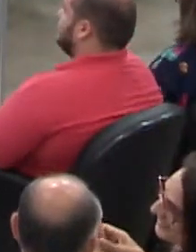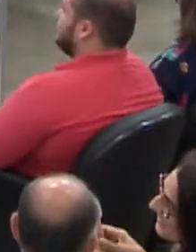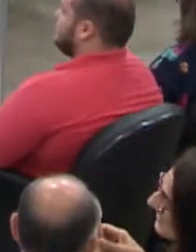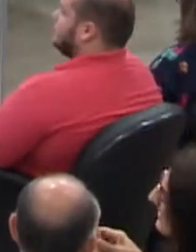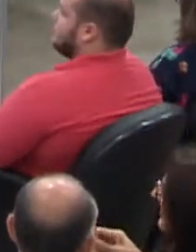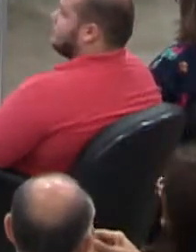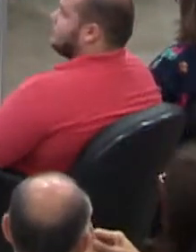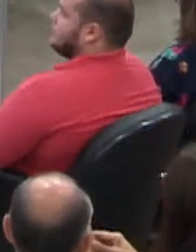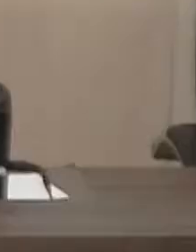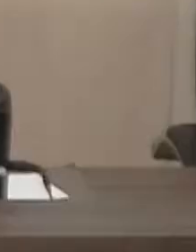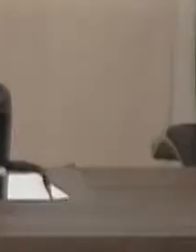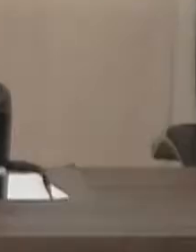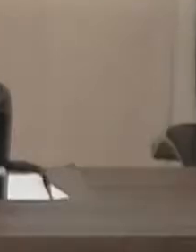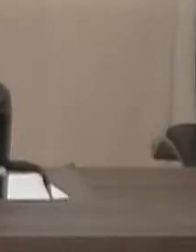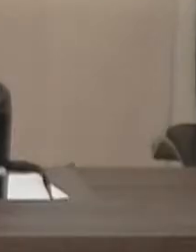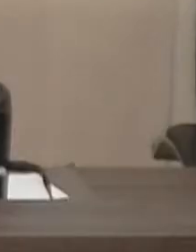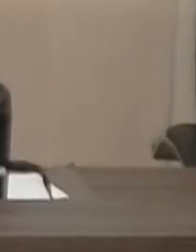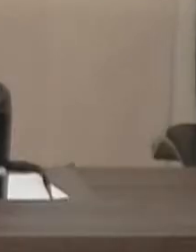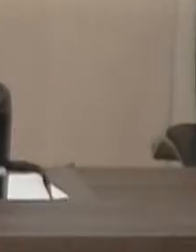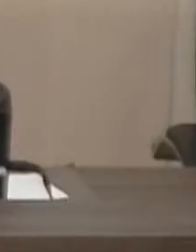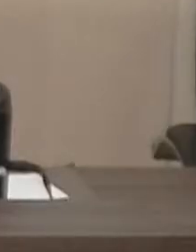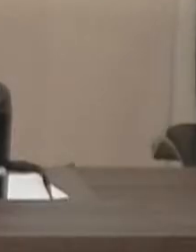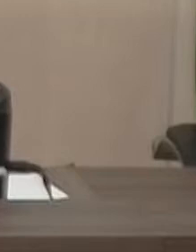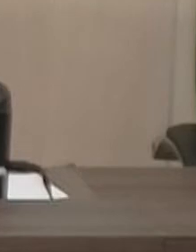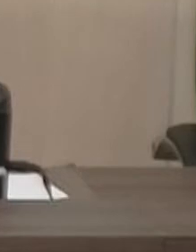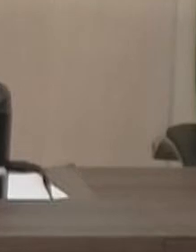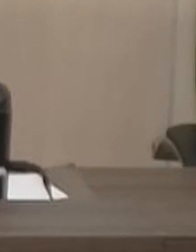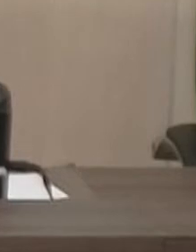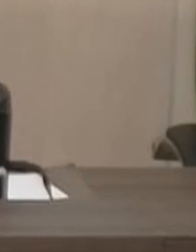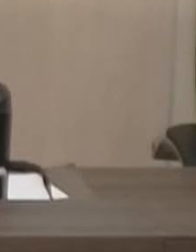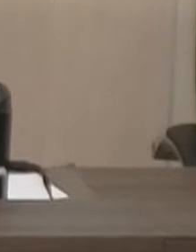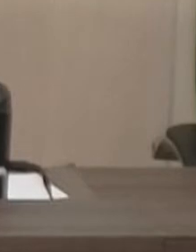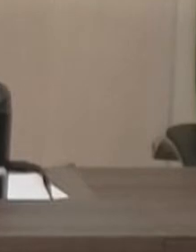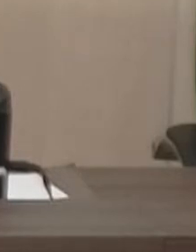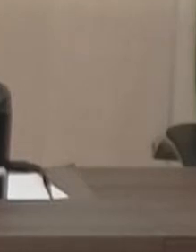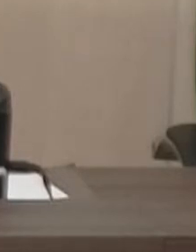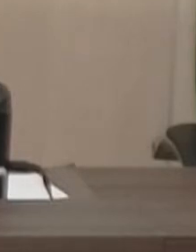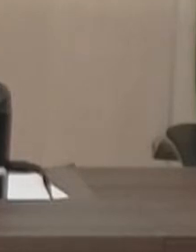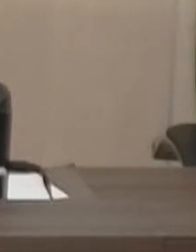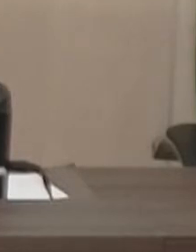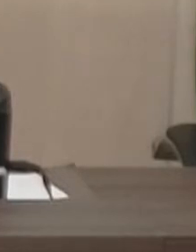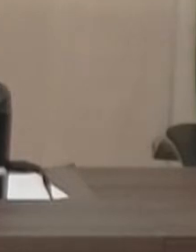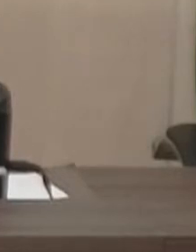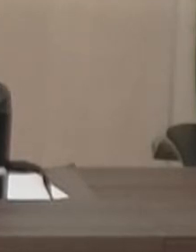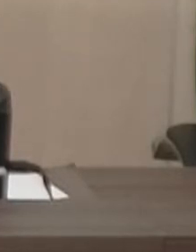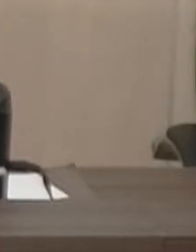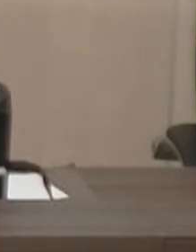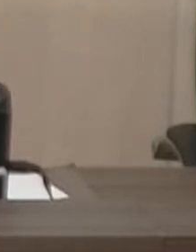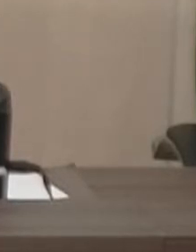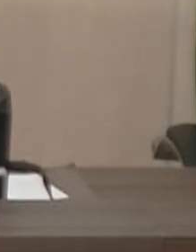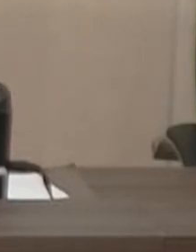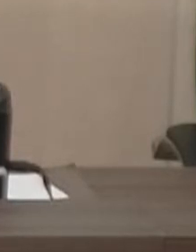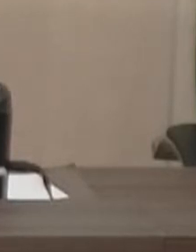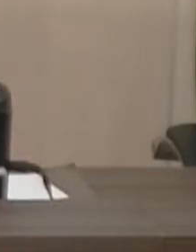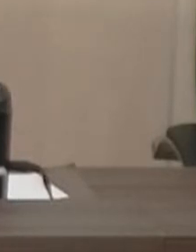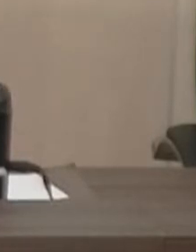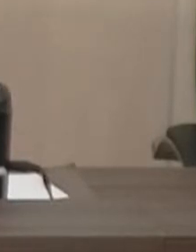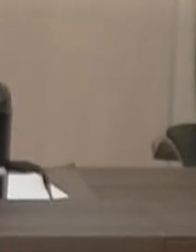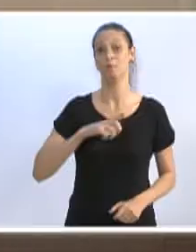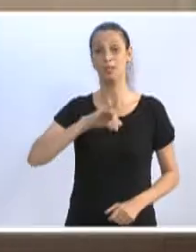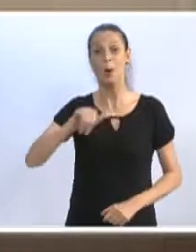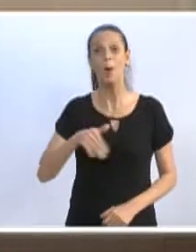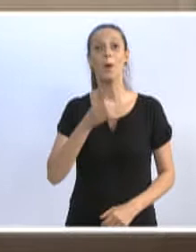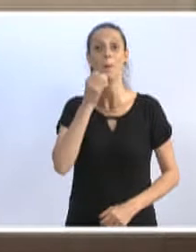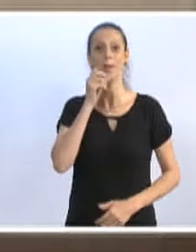Nós fizemos uma programação, até porque, evidentemente, que se todos aqui tivessem a oportunidade de fazer um